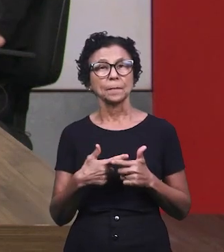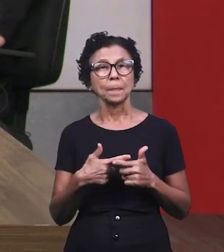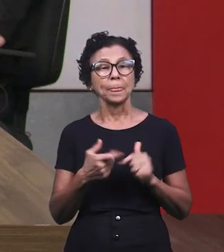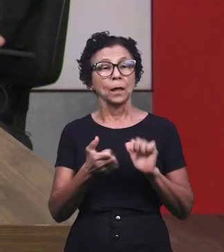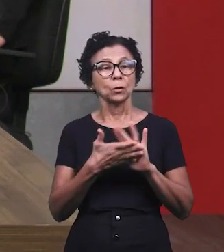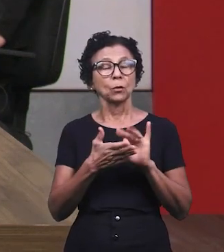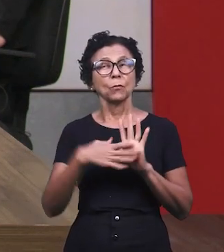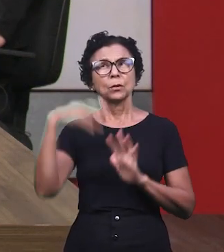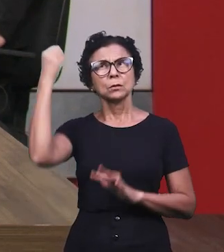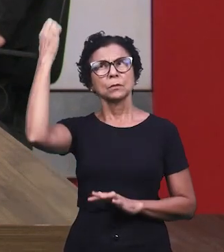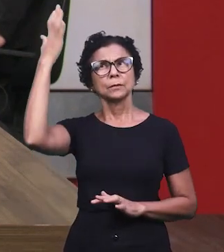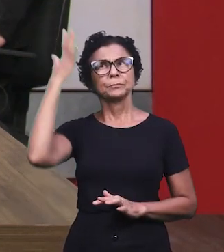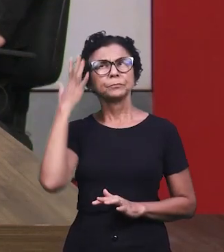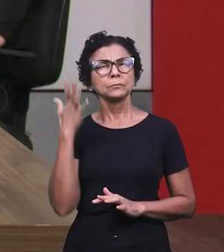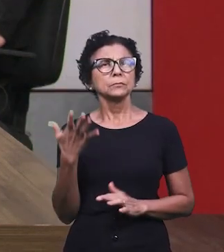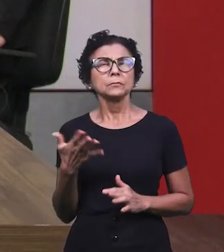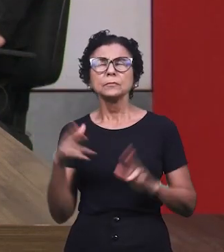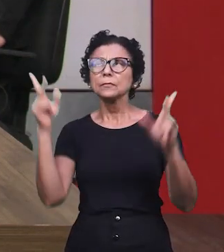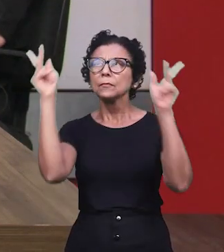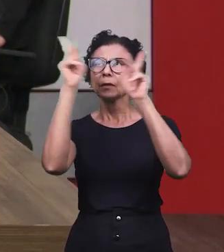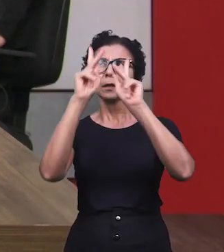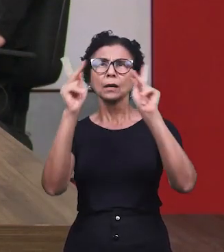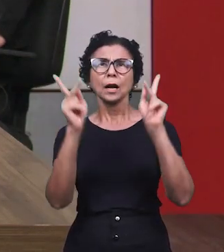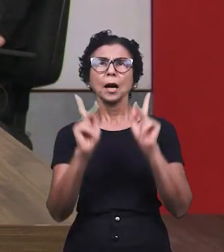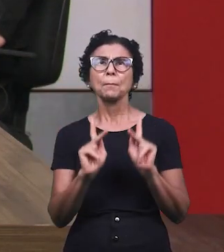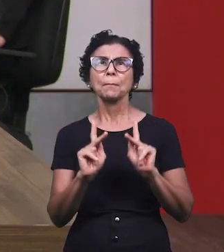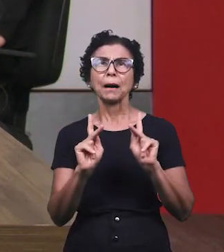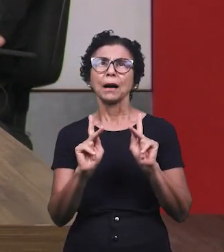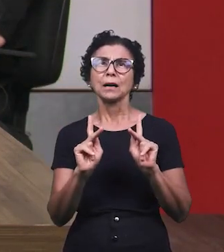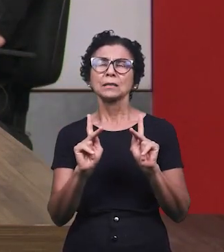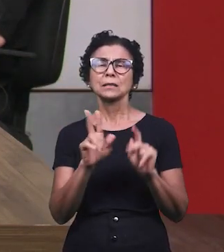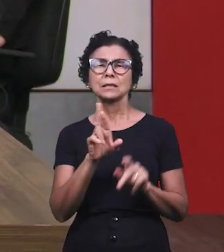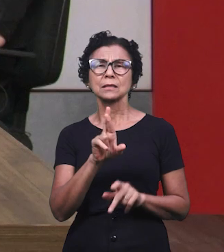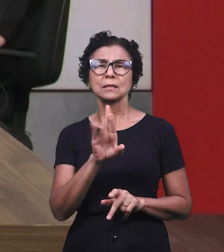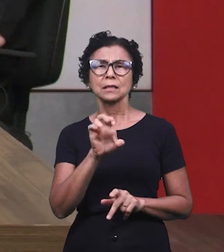usado outras palavras, né? A paz aconteceu, eu